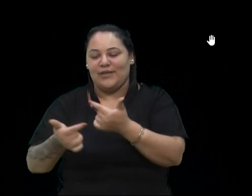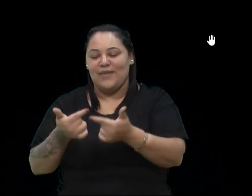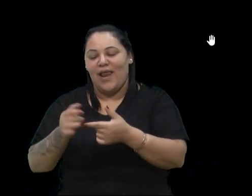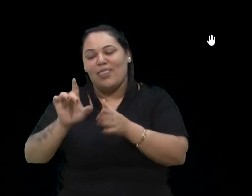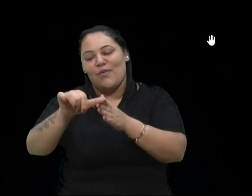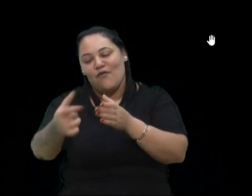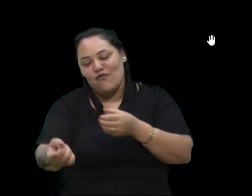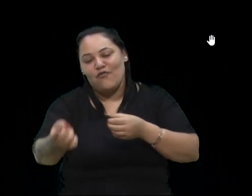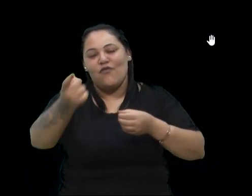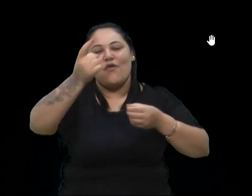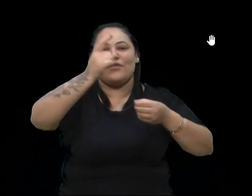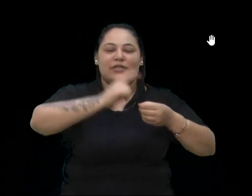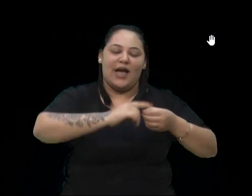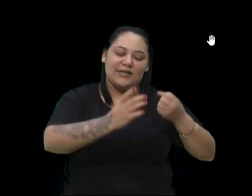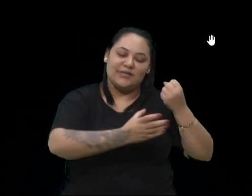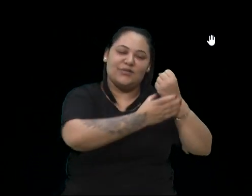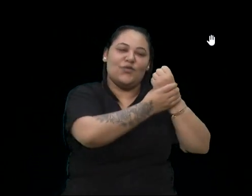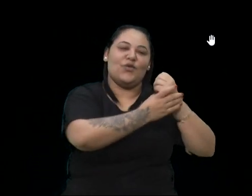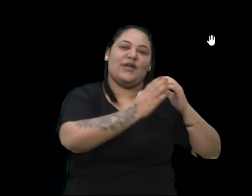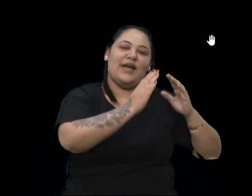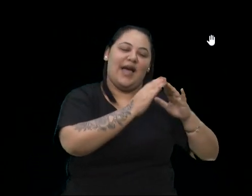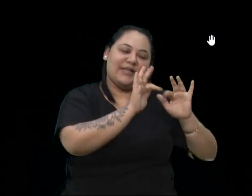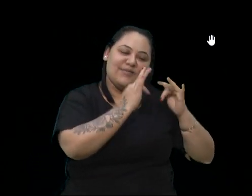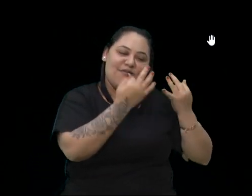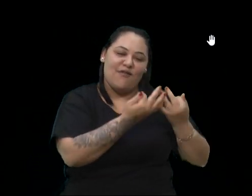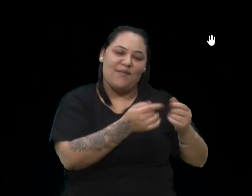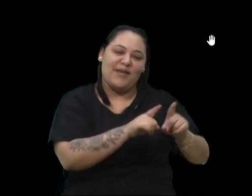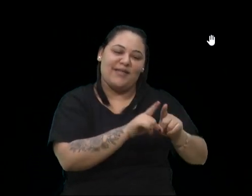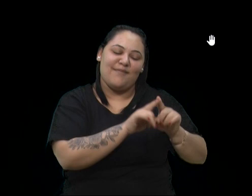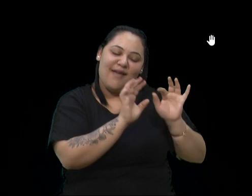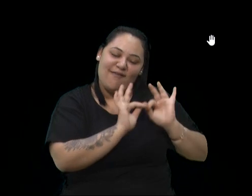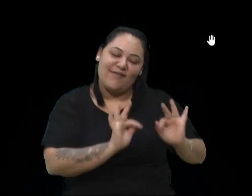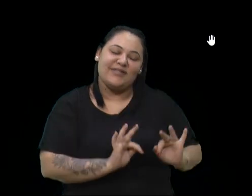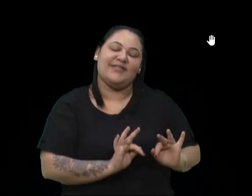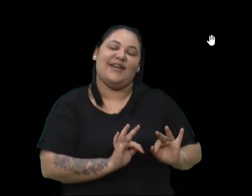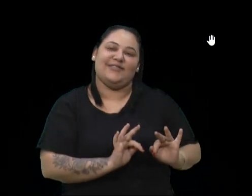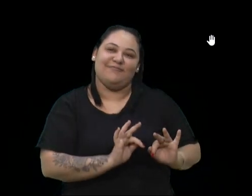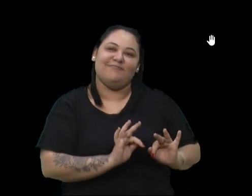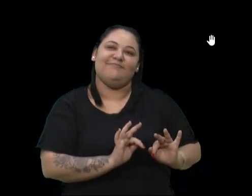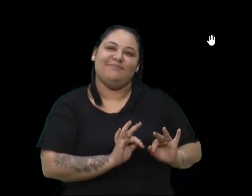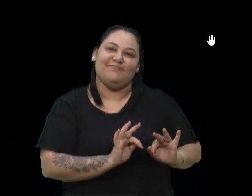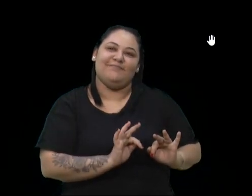retornar a seus lares, né? Com maior felicidade ainda, né? Desde